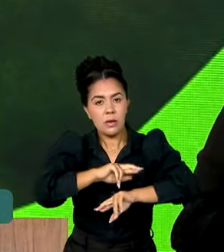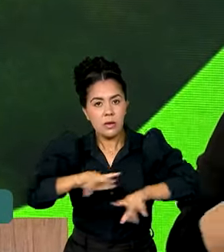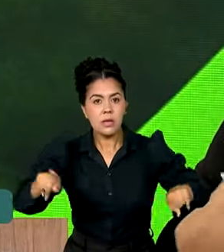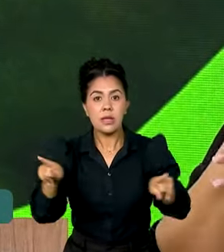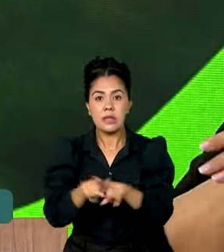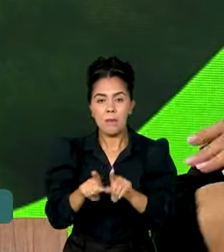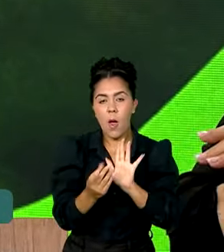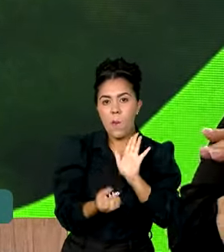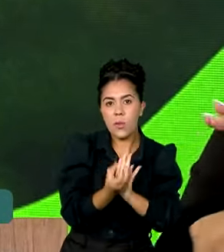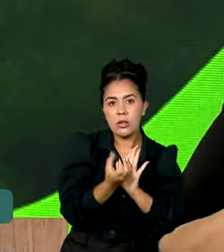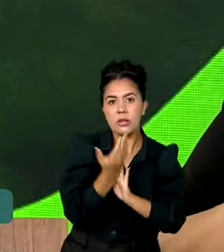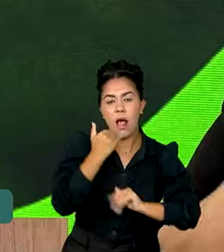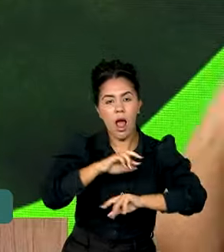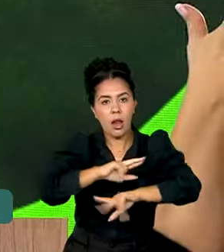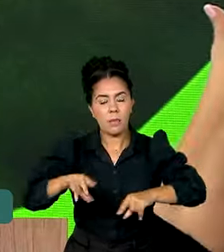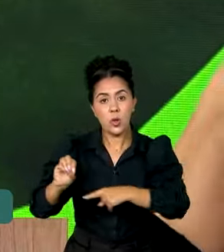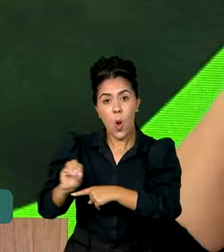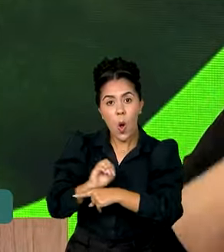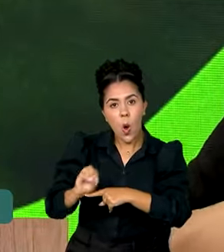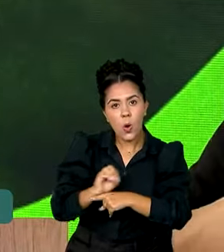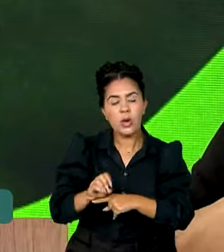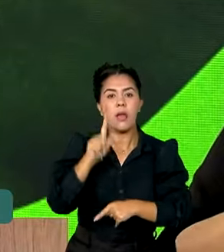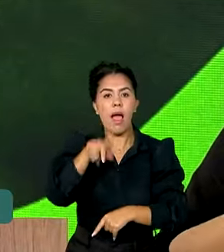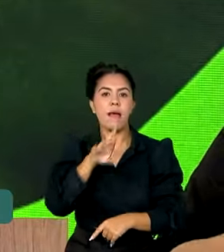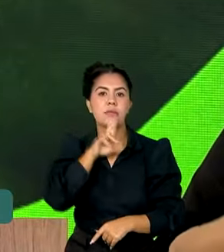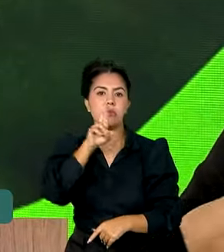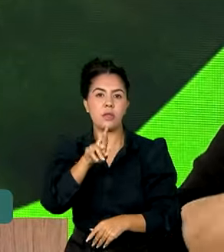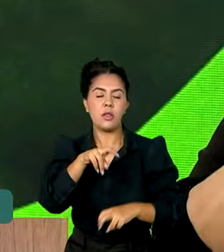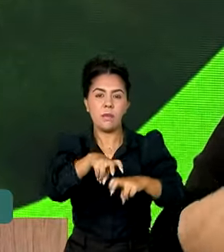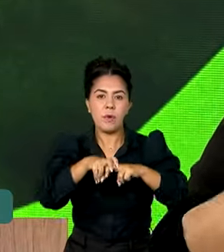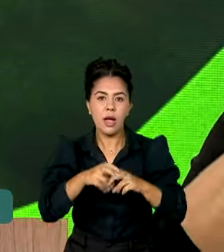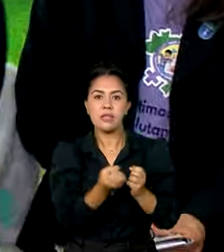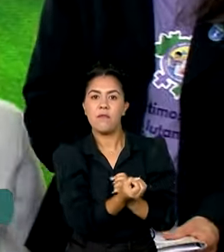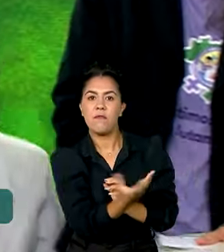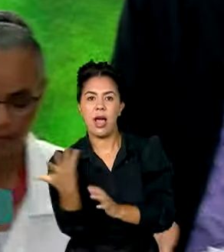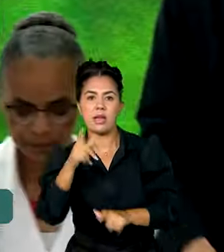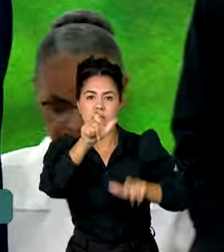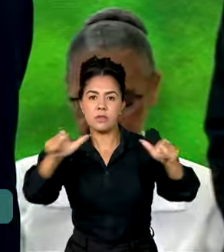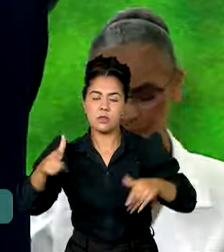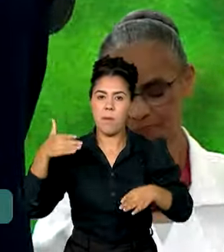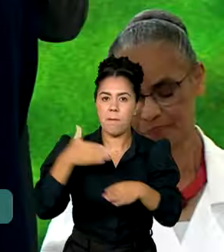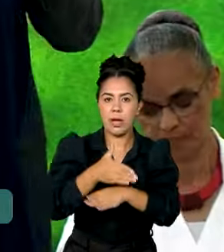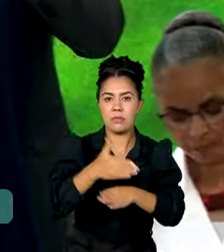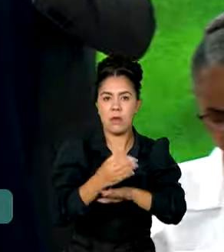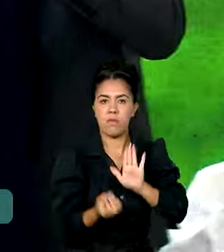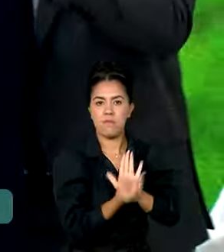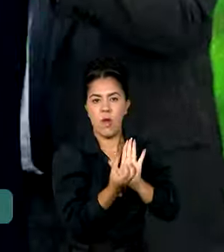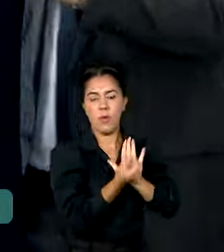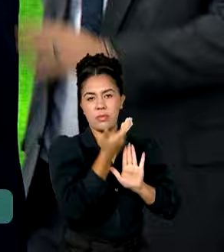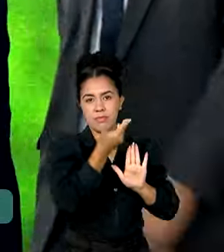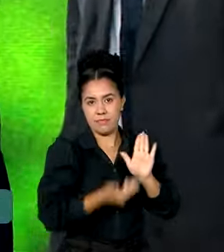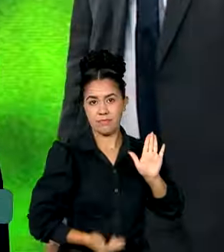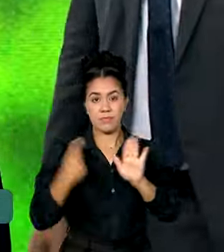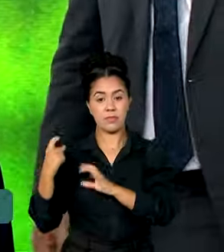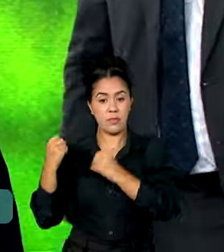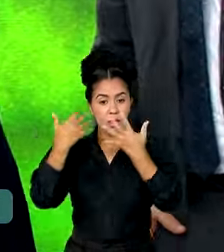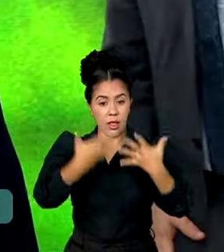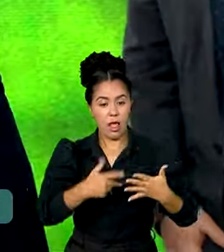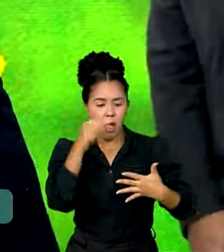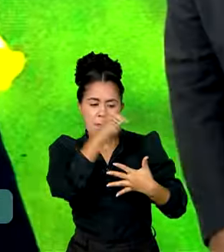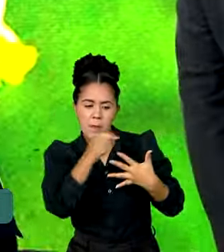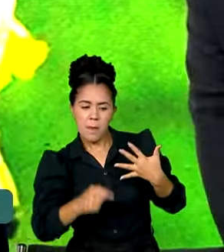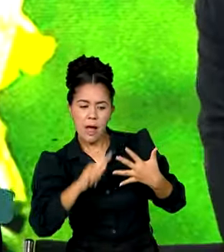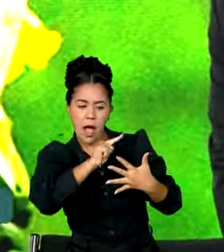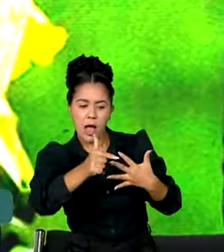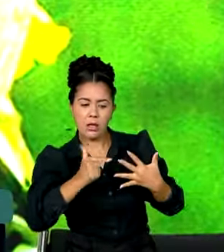orgânica são resultados de muitas mãos e propostas vivenciadas o governo reforça que essas ações fazem parte de